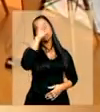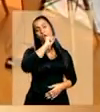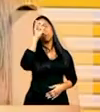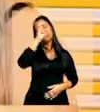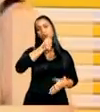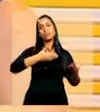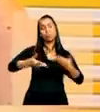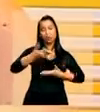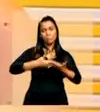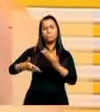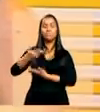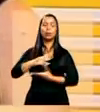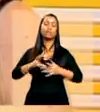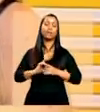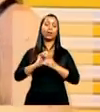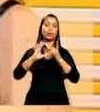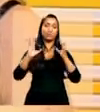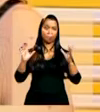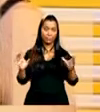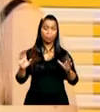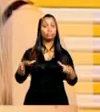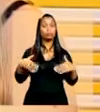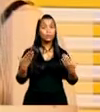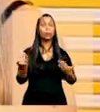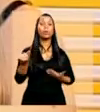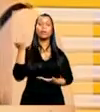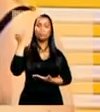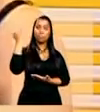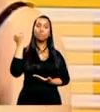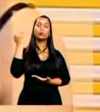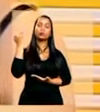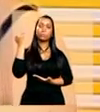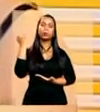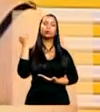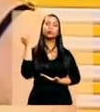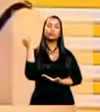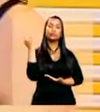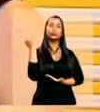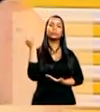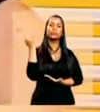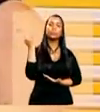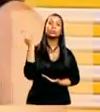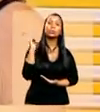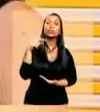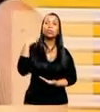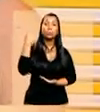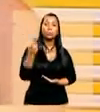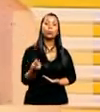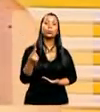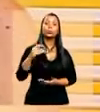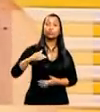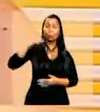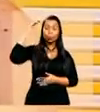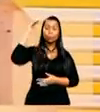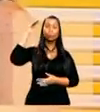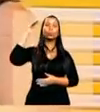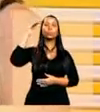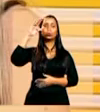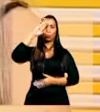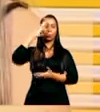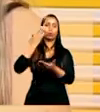vai aprender a se relacionar e vai se soltando. E é importante para essa formação, depois de um adulto,